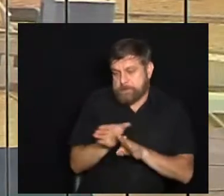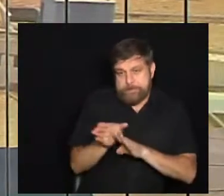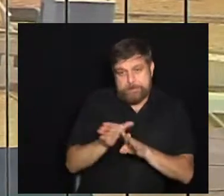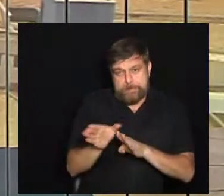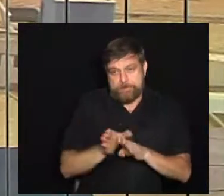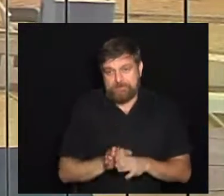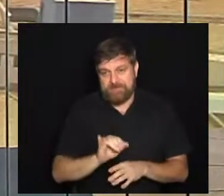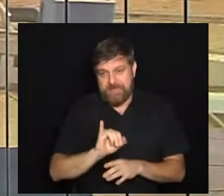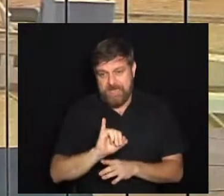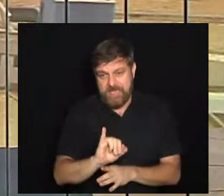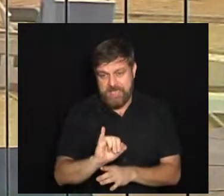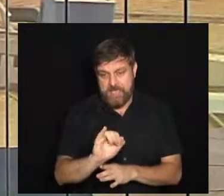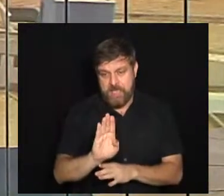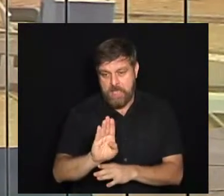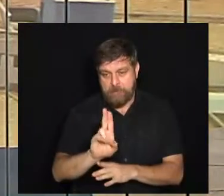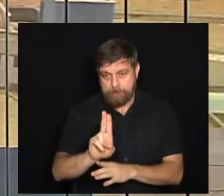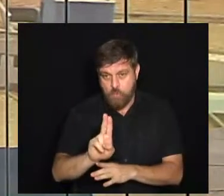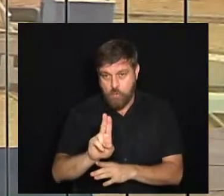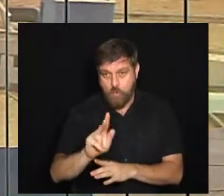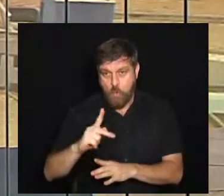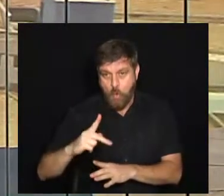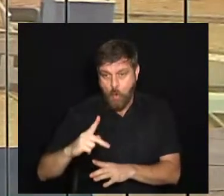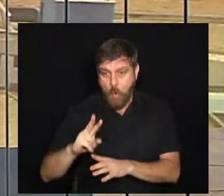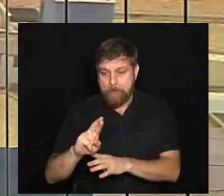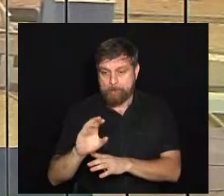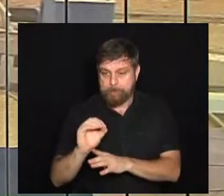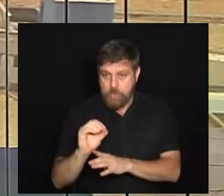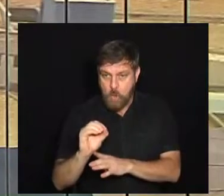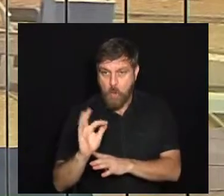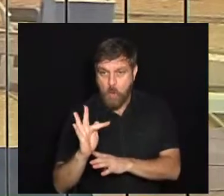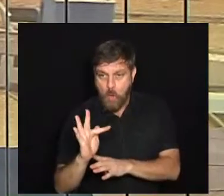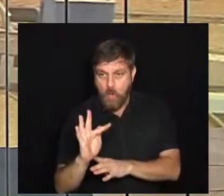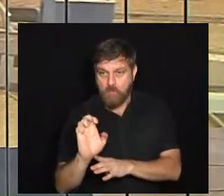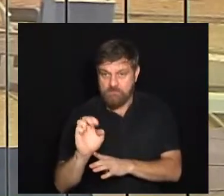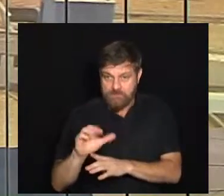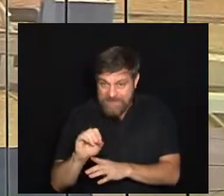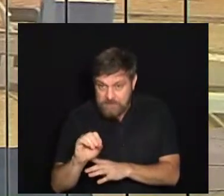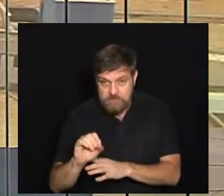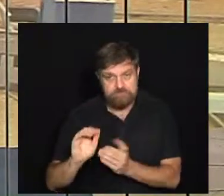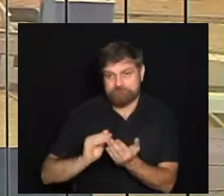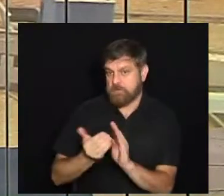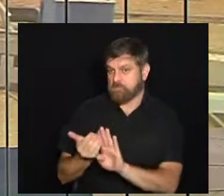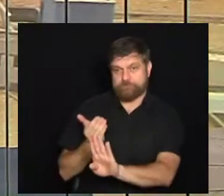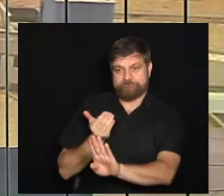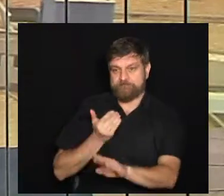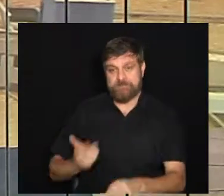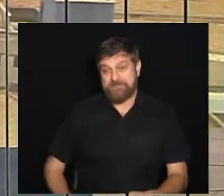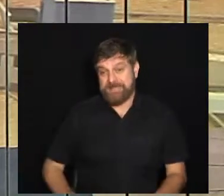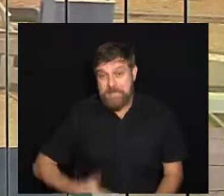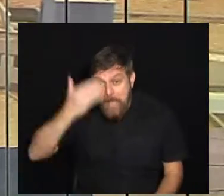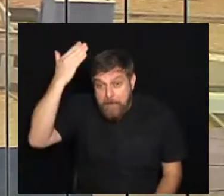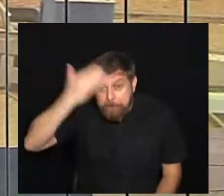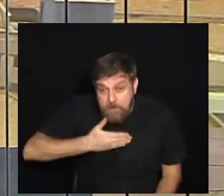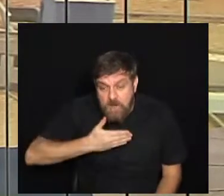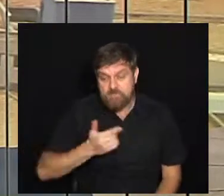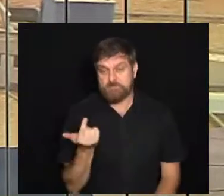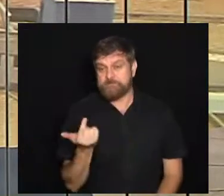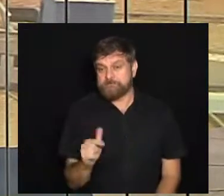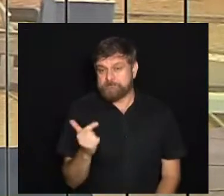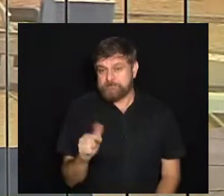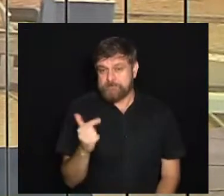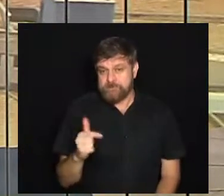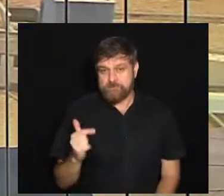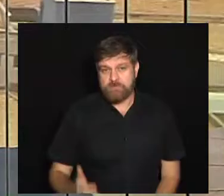pacientes no vão entre o prof no mas ainda não tenha de densas são além das né que comprovem essa questão e aí